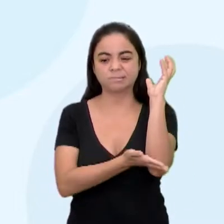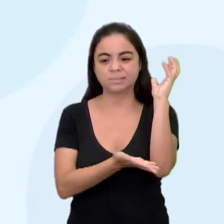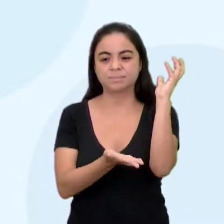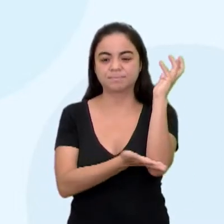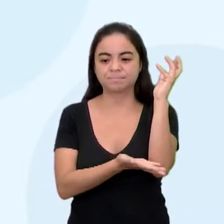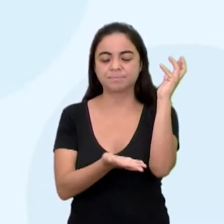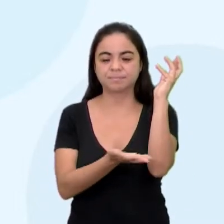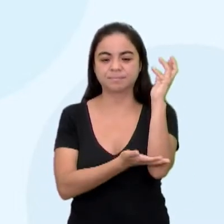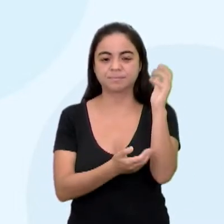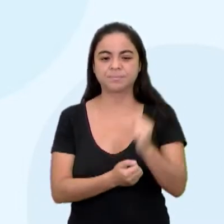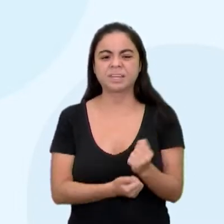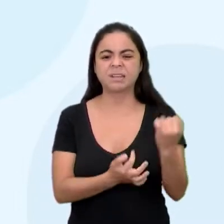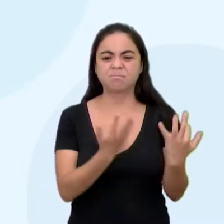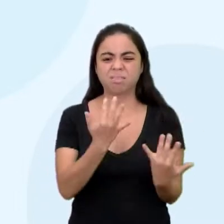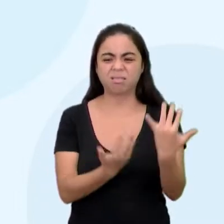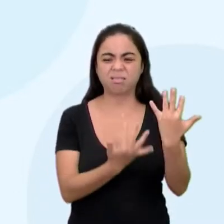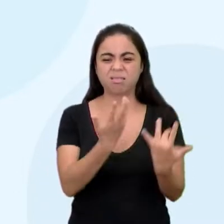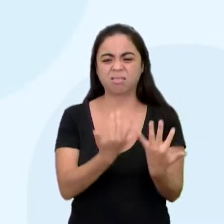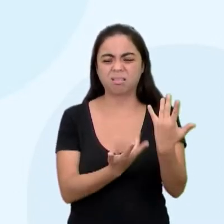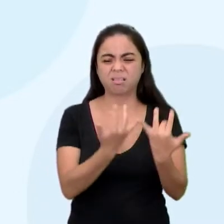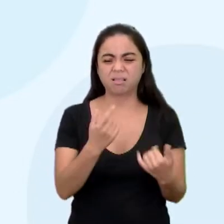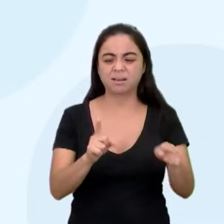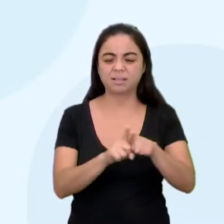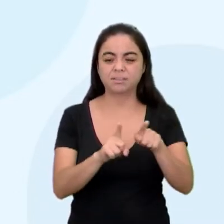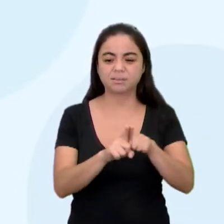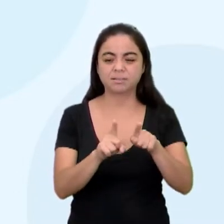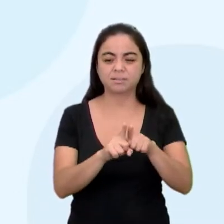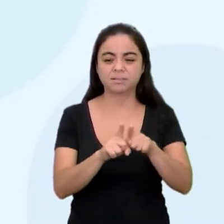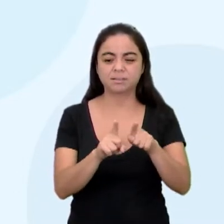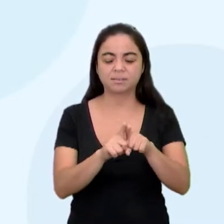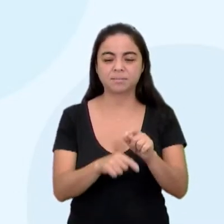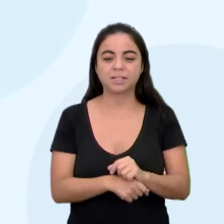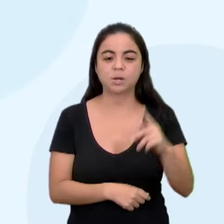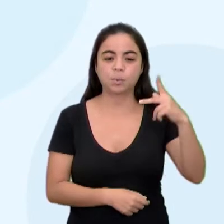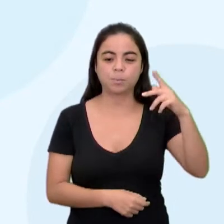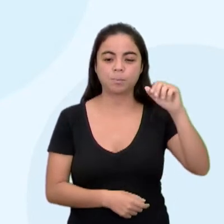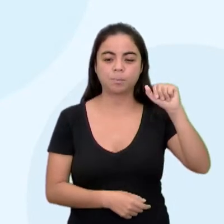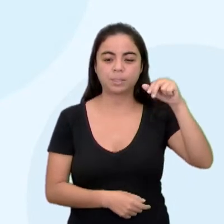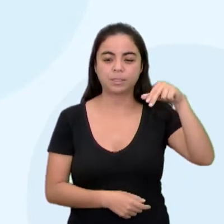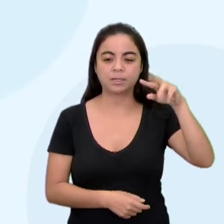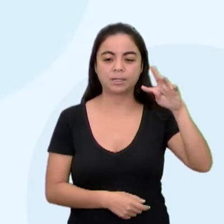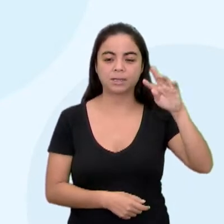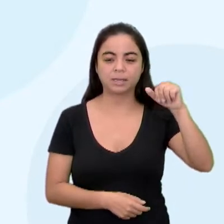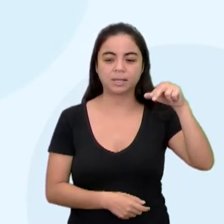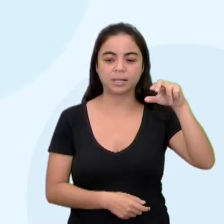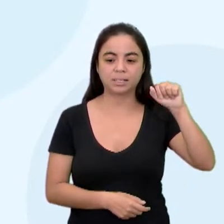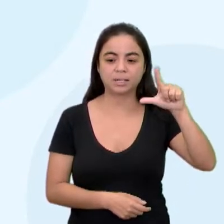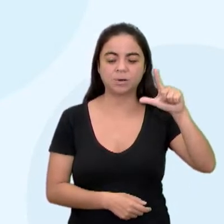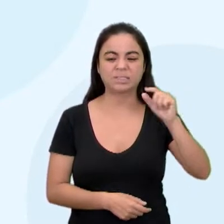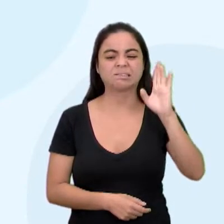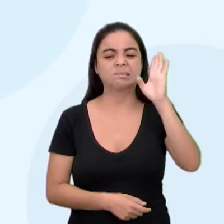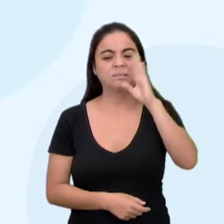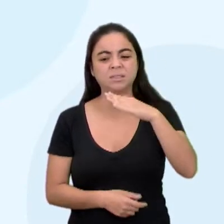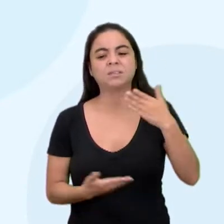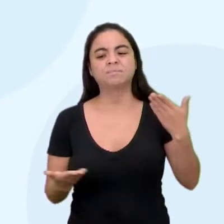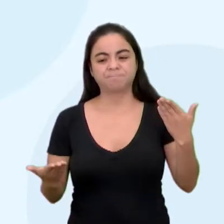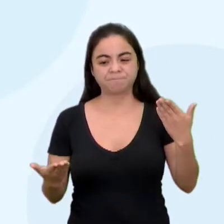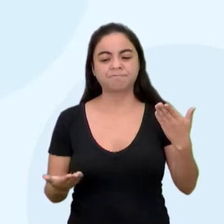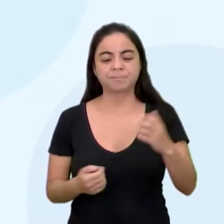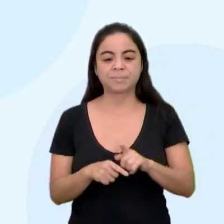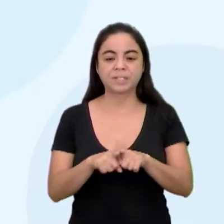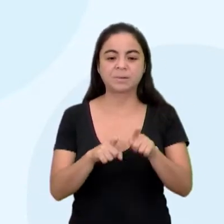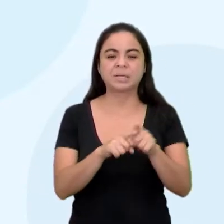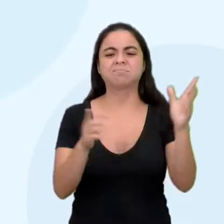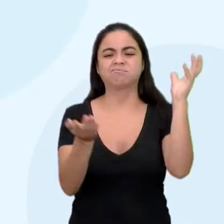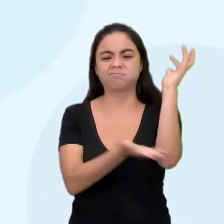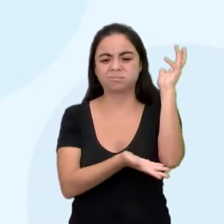De incêndio, né? De queimada das matas ali no Pantanal, foi horrível, né? E tudo ligado também ao desmatamento